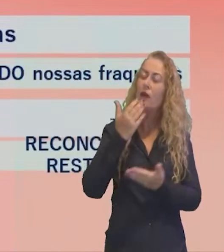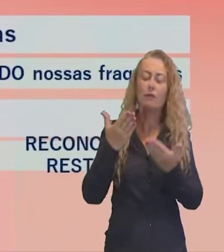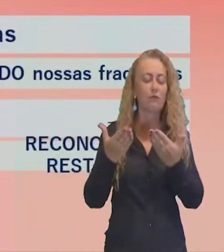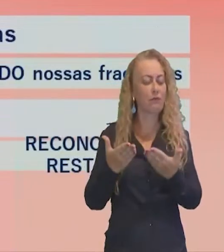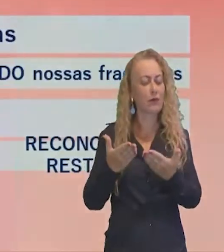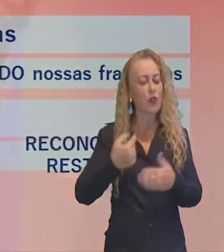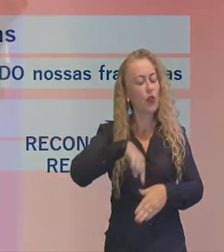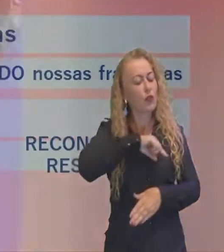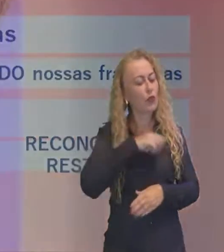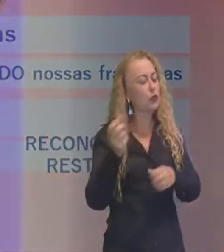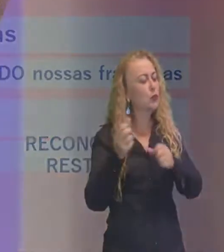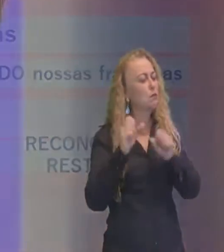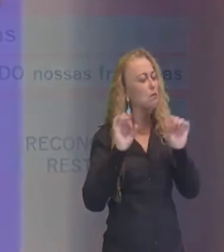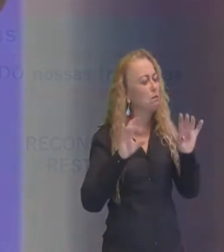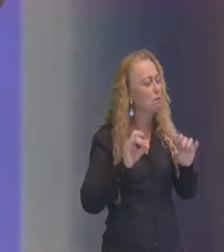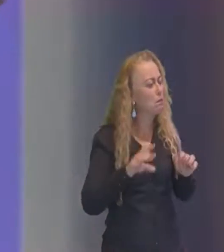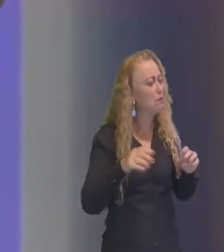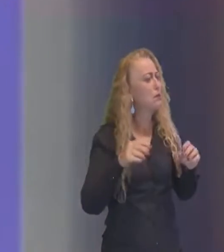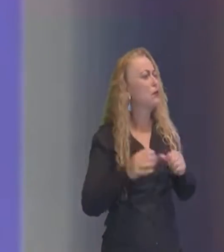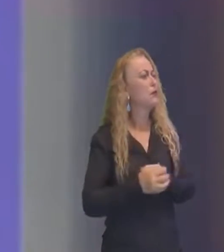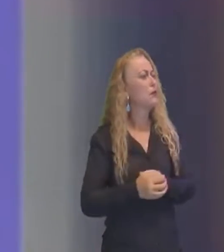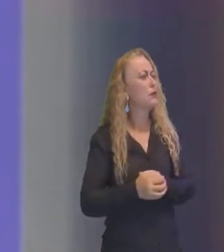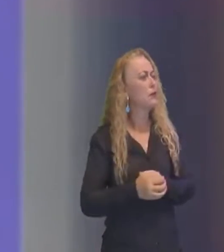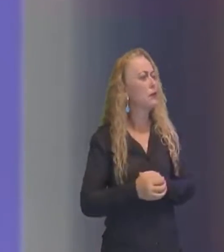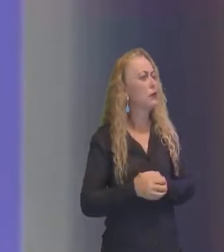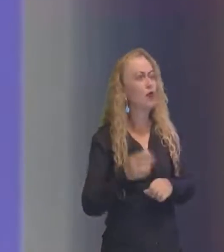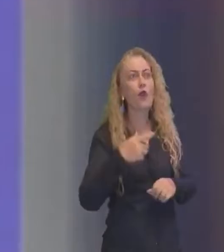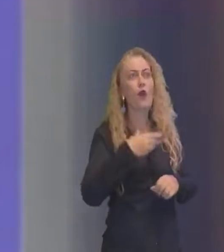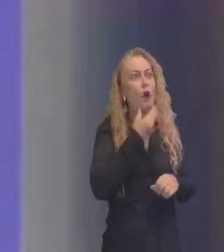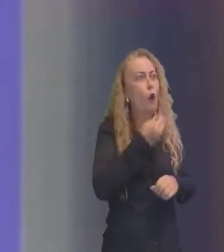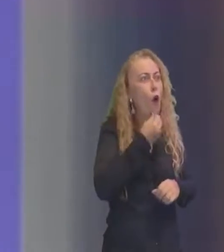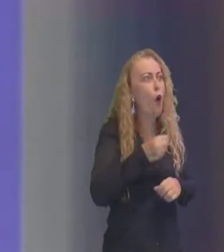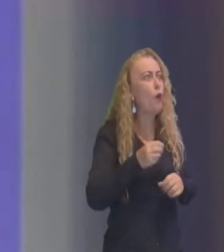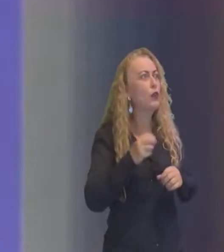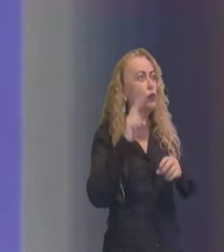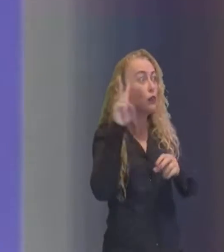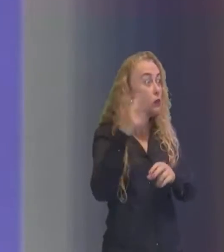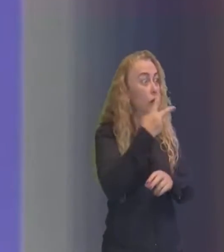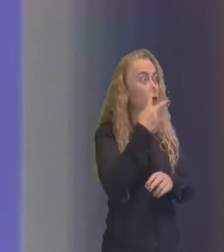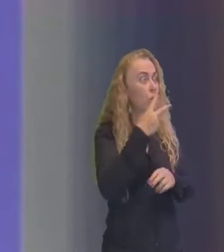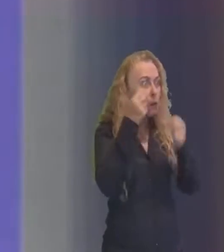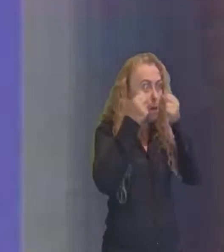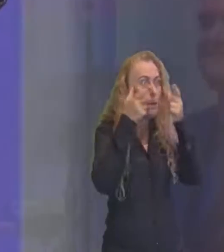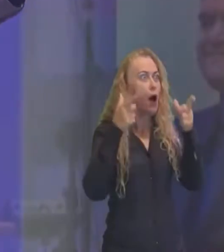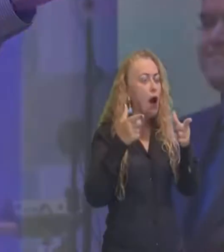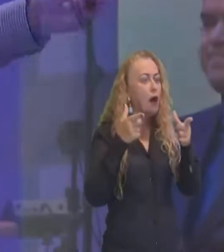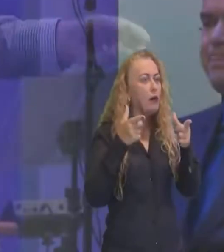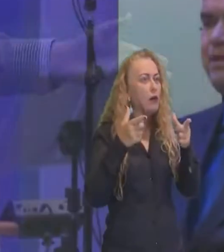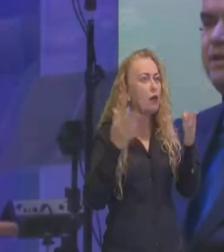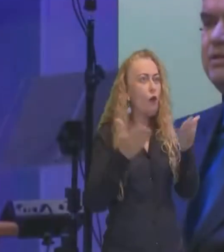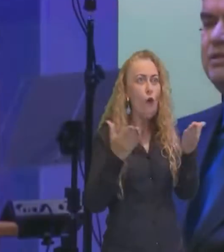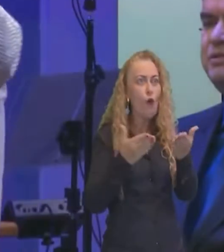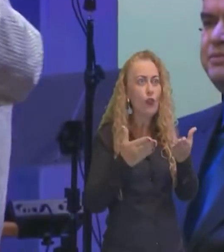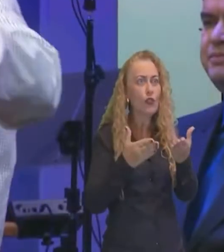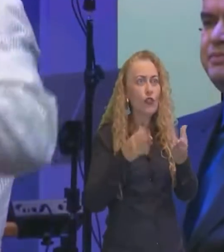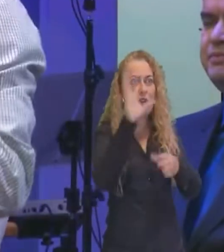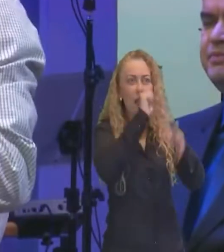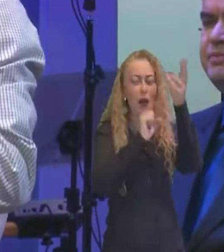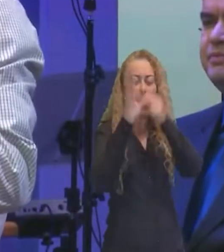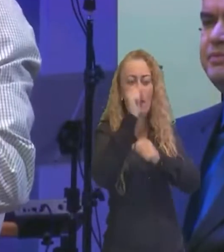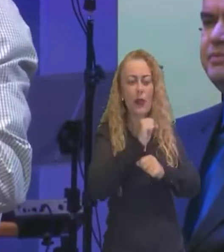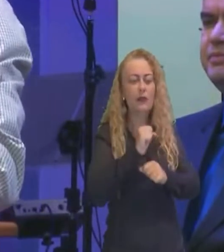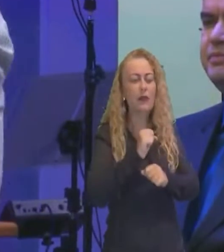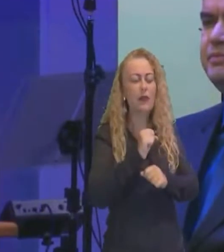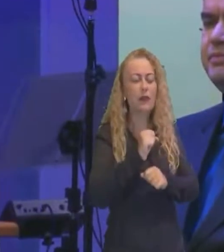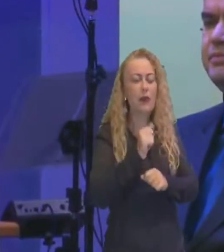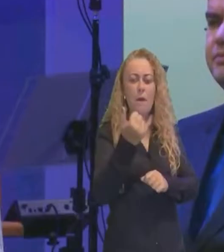nós precisamos, maridos, oi, olha para mim, gente. Nós precisamos aprender a pedir perdão para o